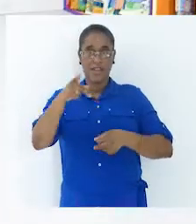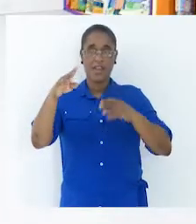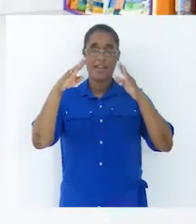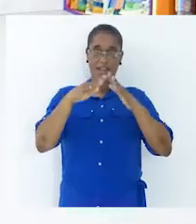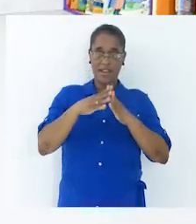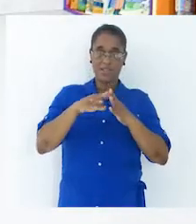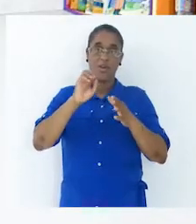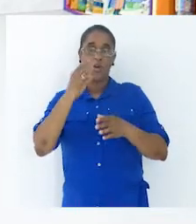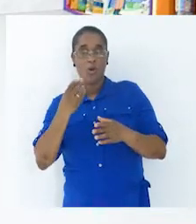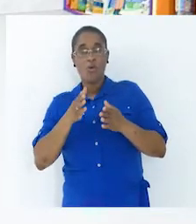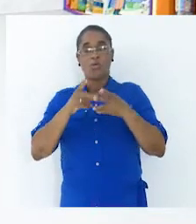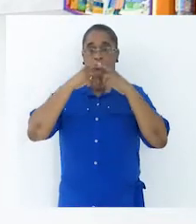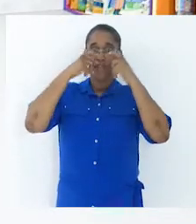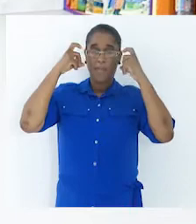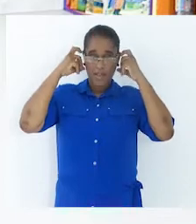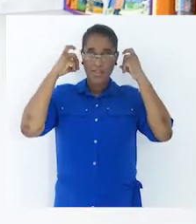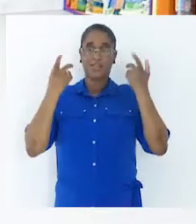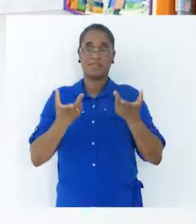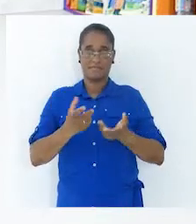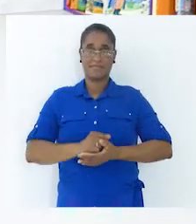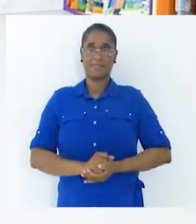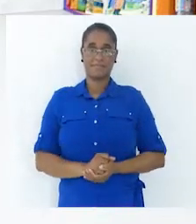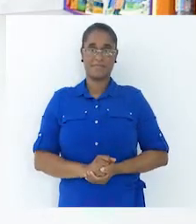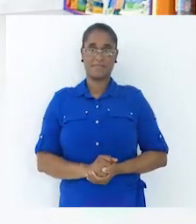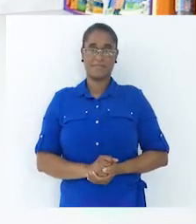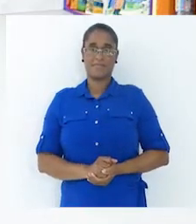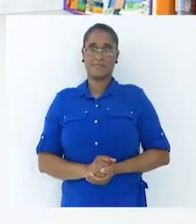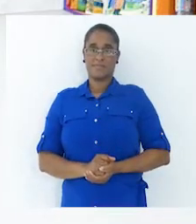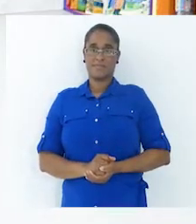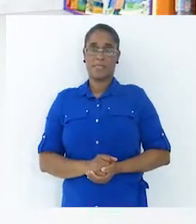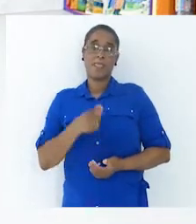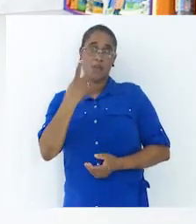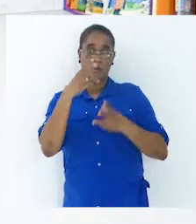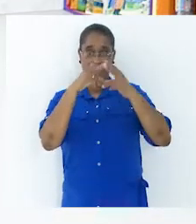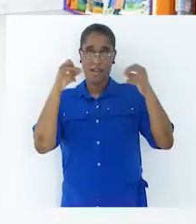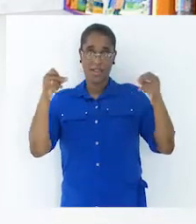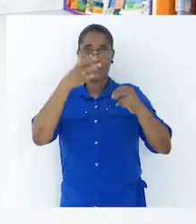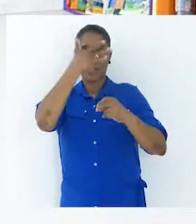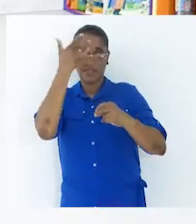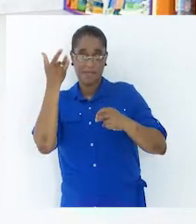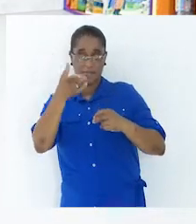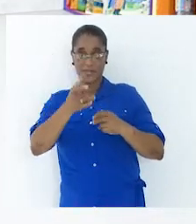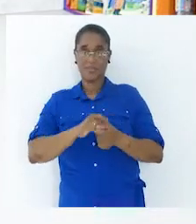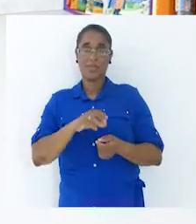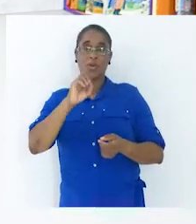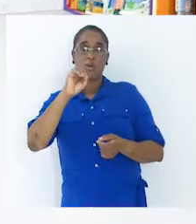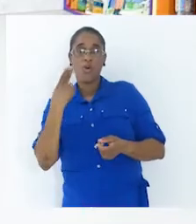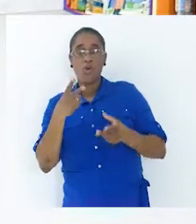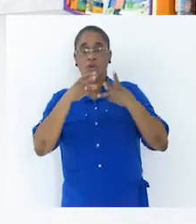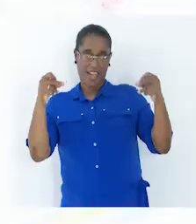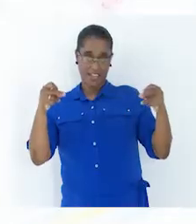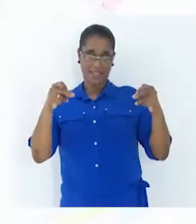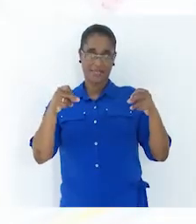Ficas em casa ou usas a máscara. Portanto, é uma frase simples ou uma frase